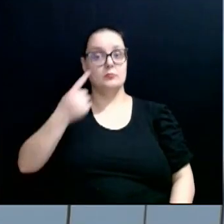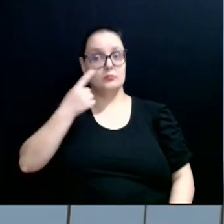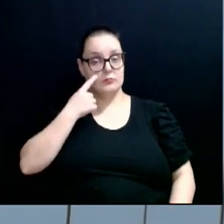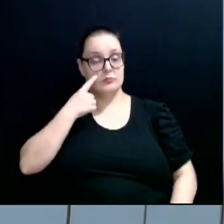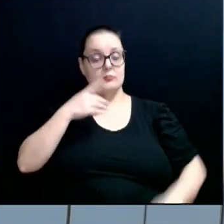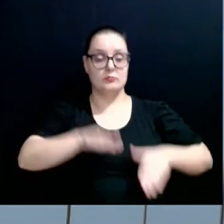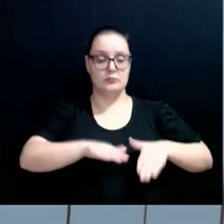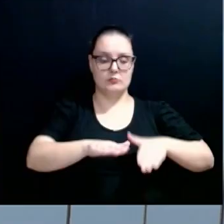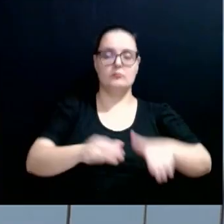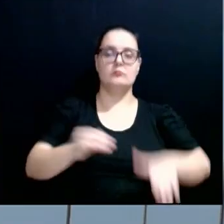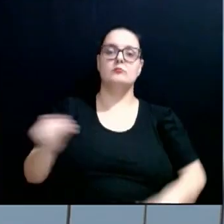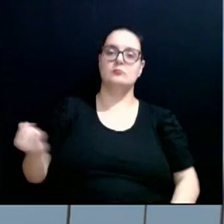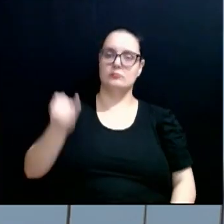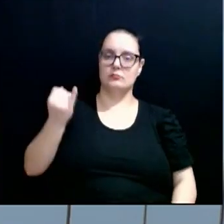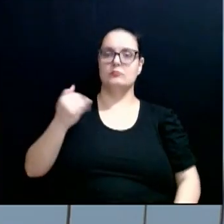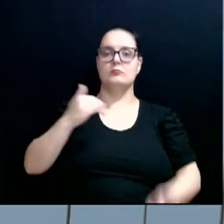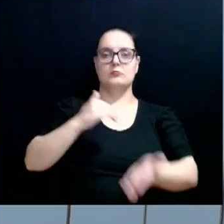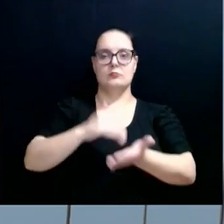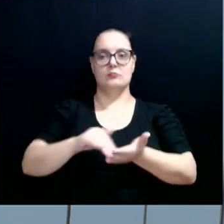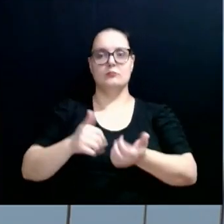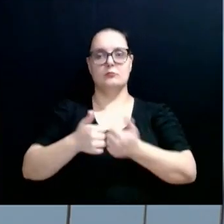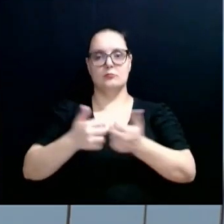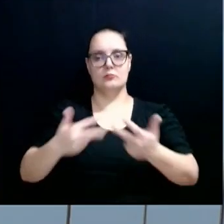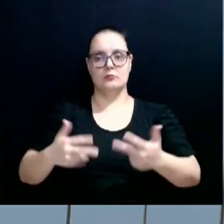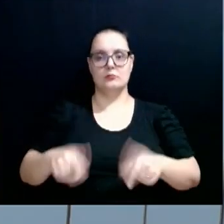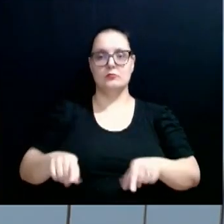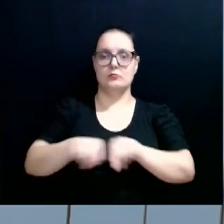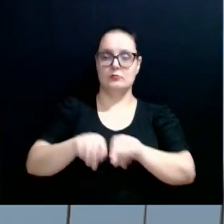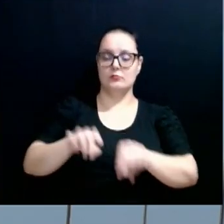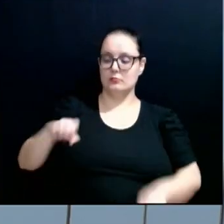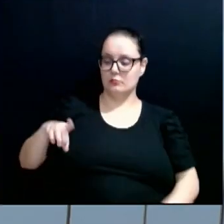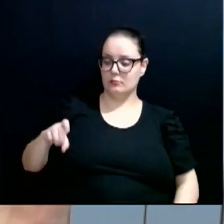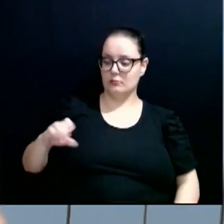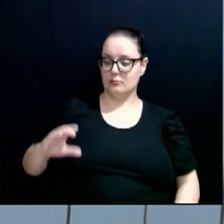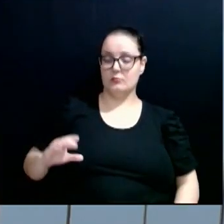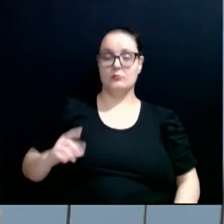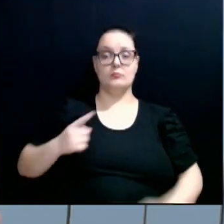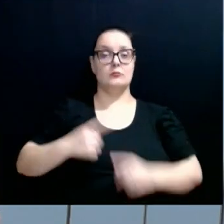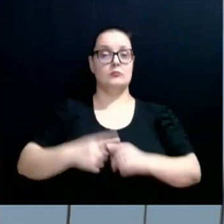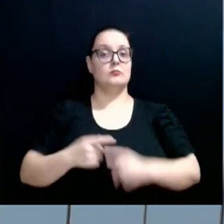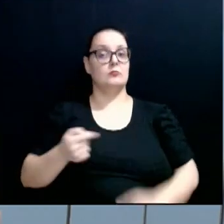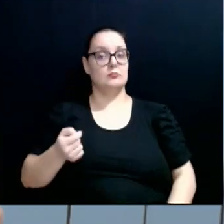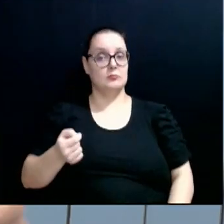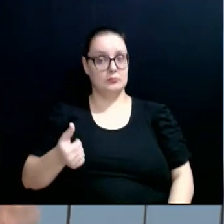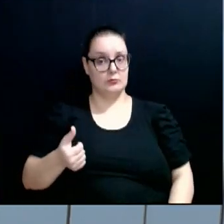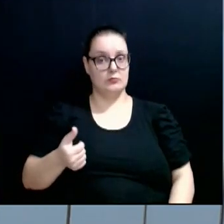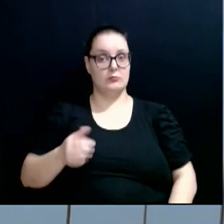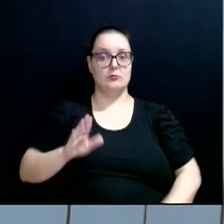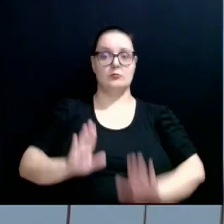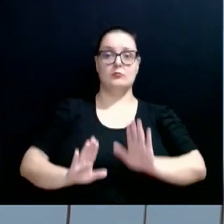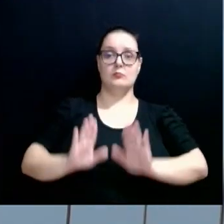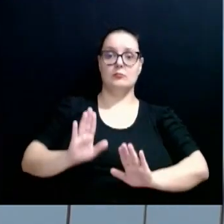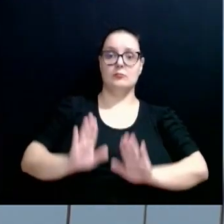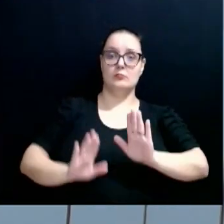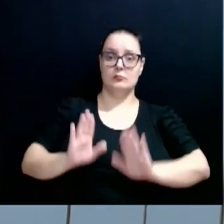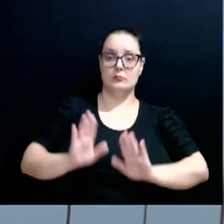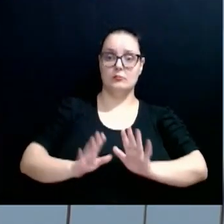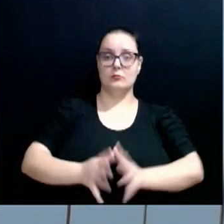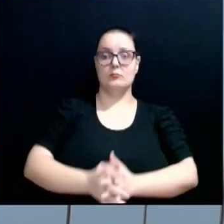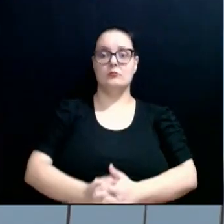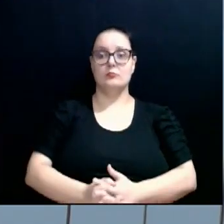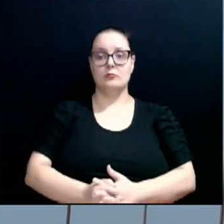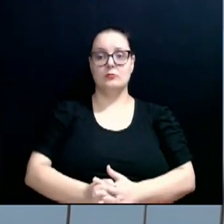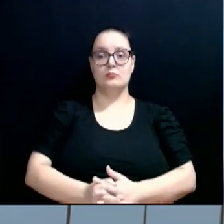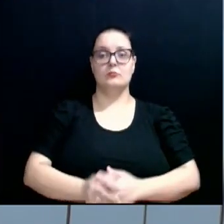da Secretaria de Transporte da INDEC, porque poucas licitações foram feitas com